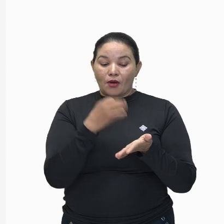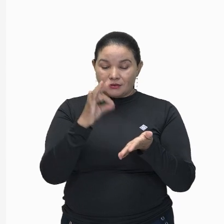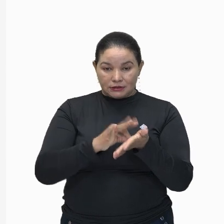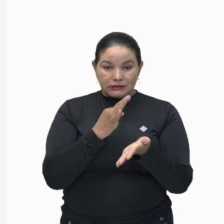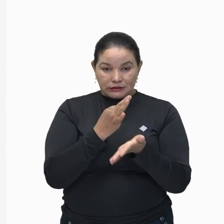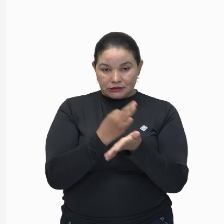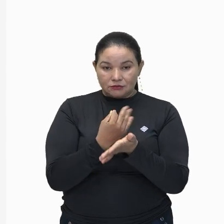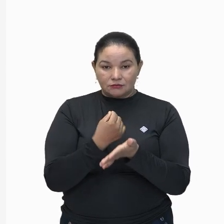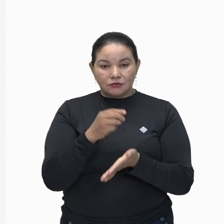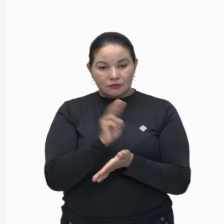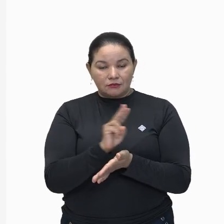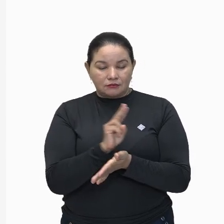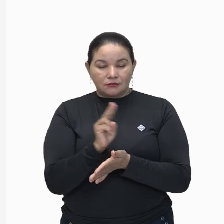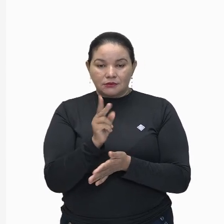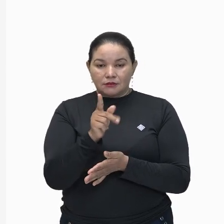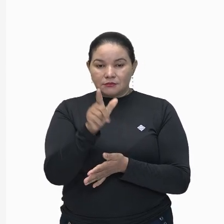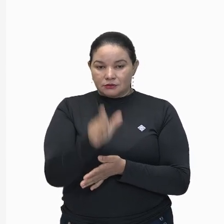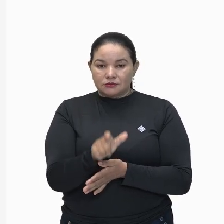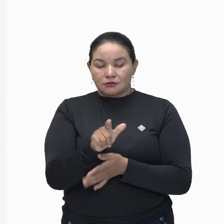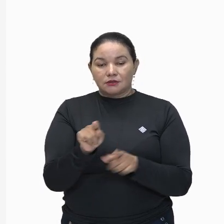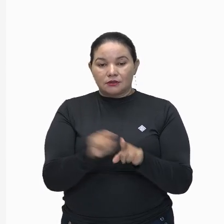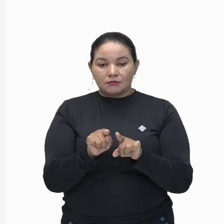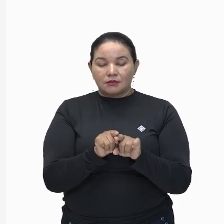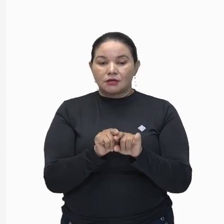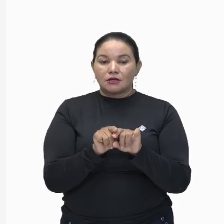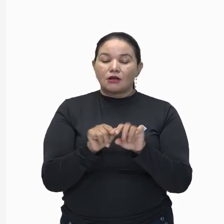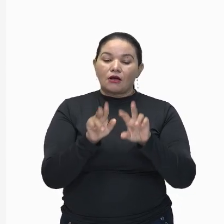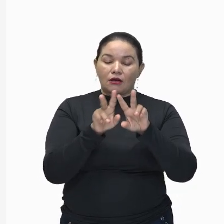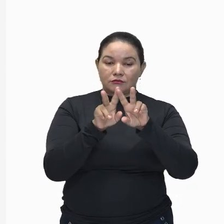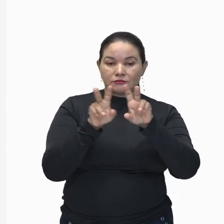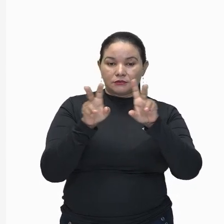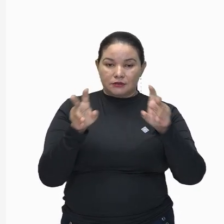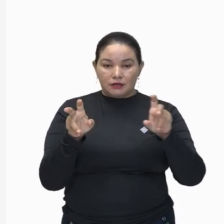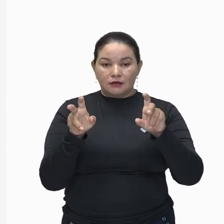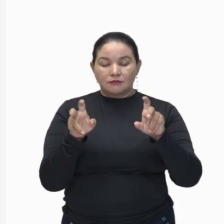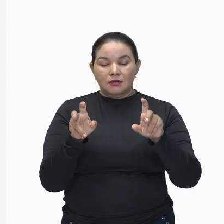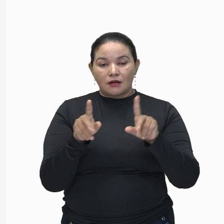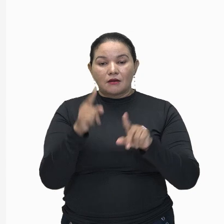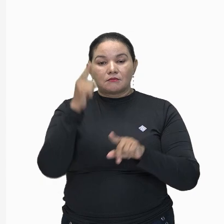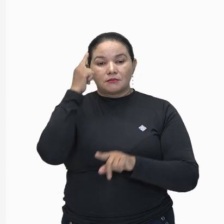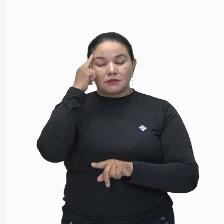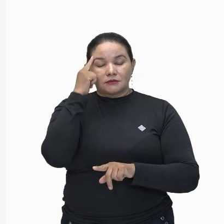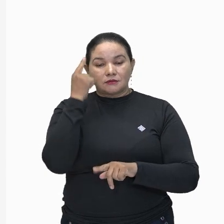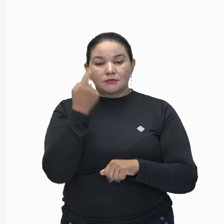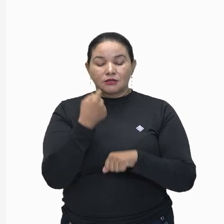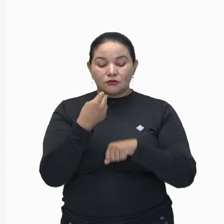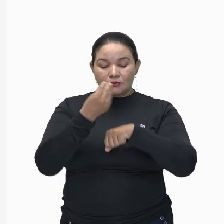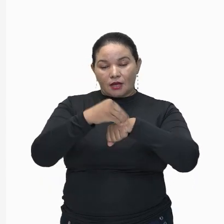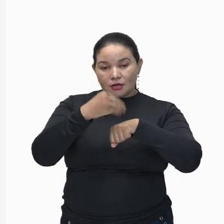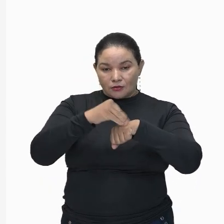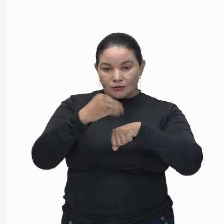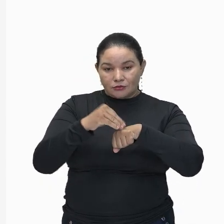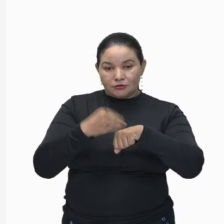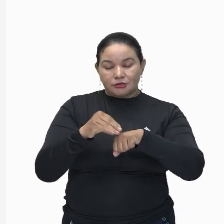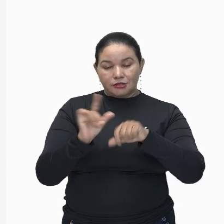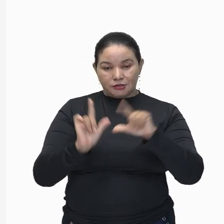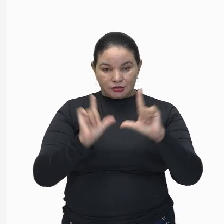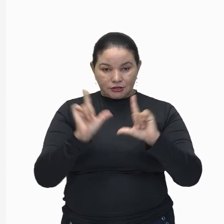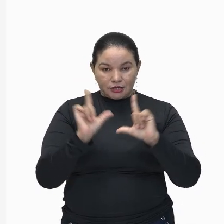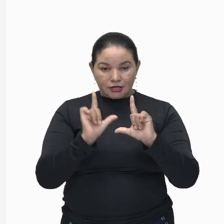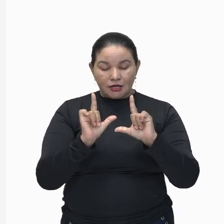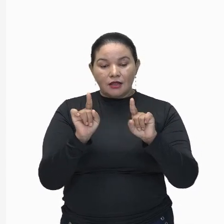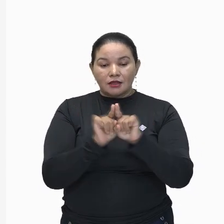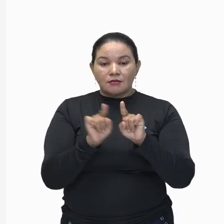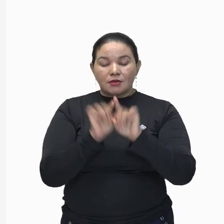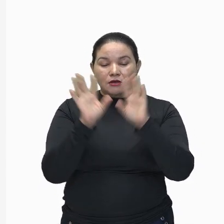o título, que no caso aí é o pensamento arqueológico nas telas, ele vai trazer o resumo da matéria,